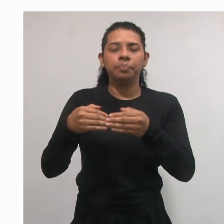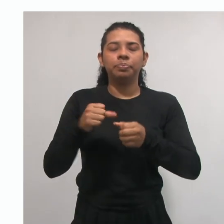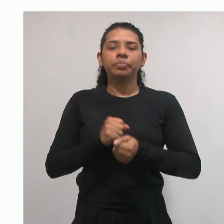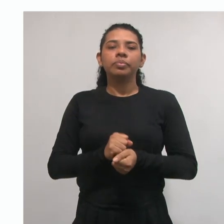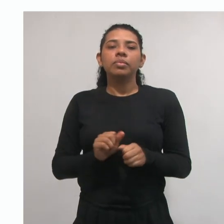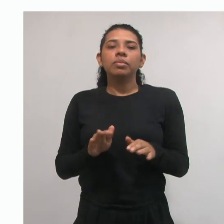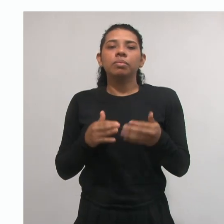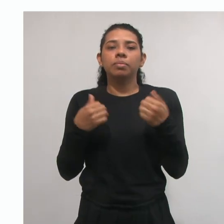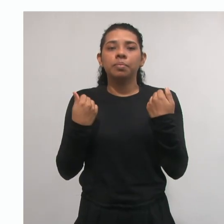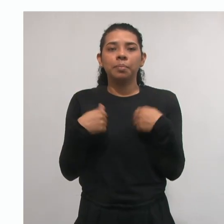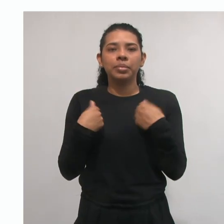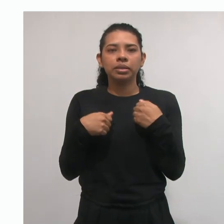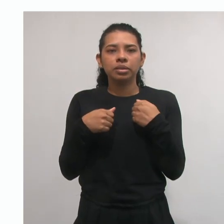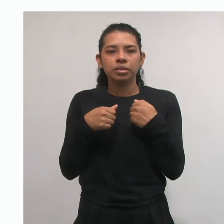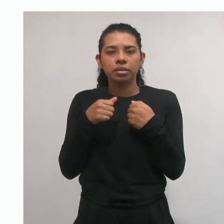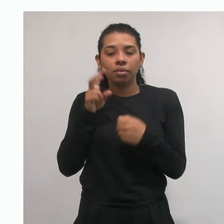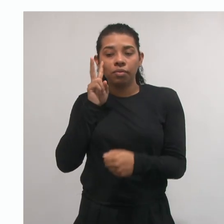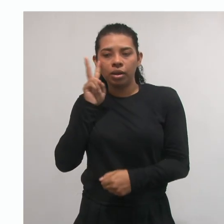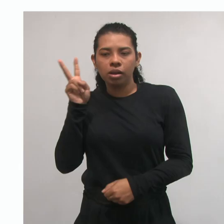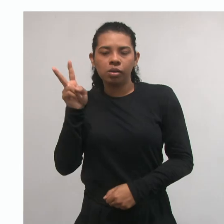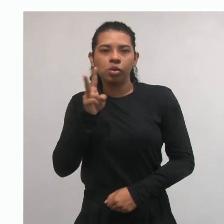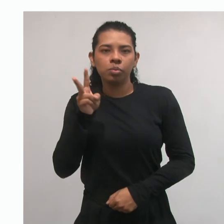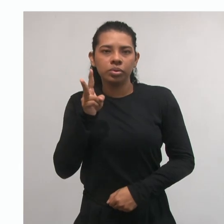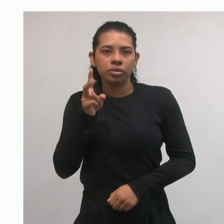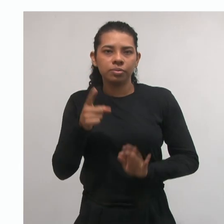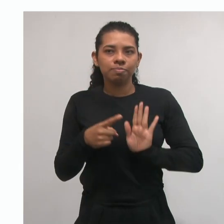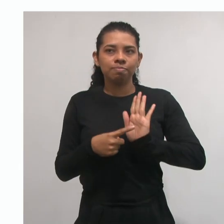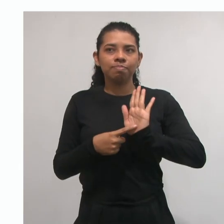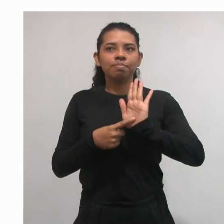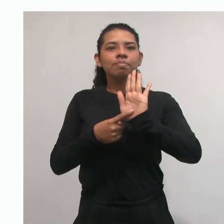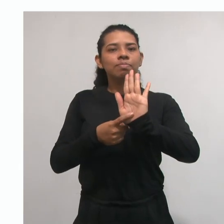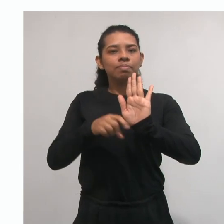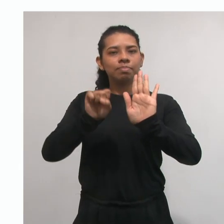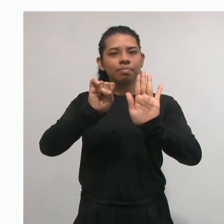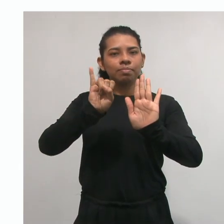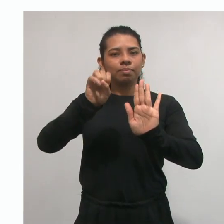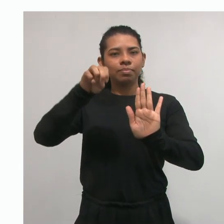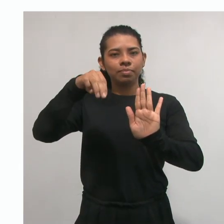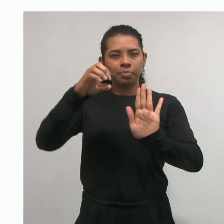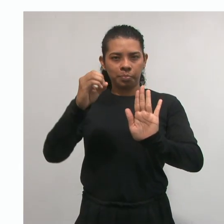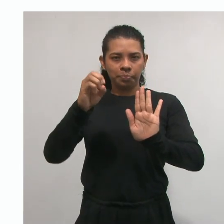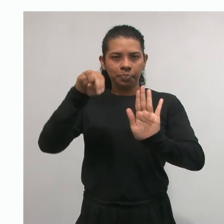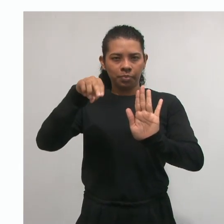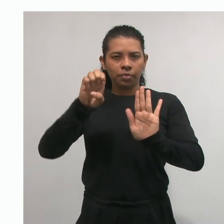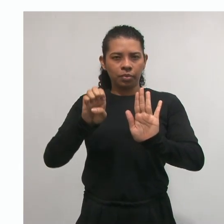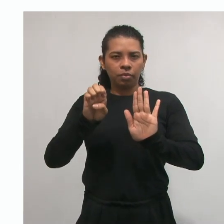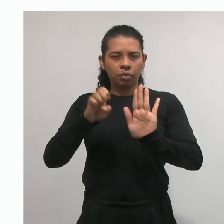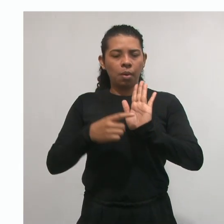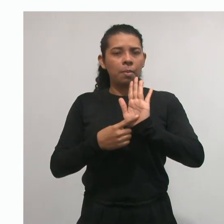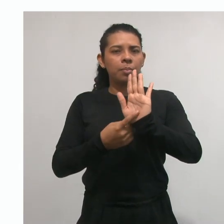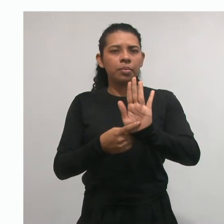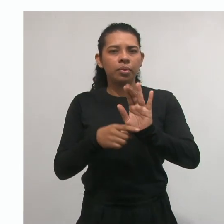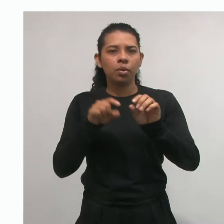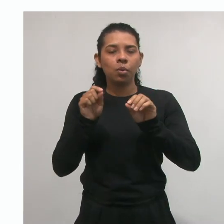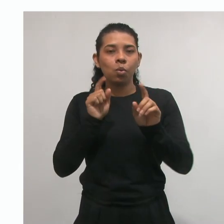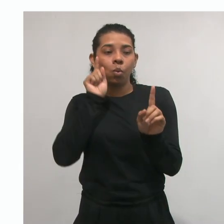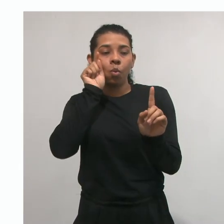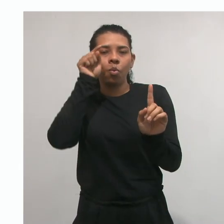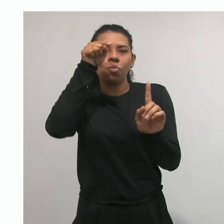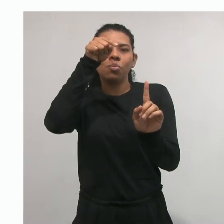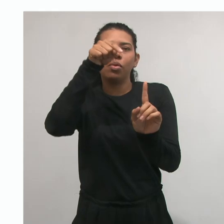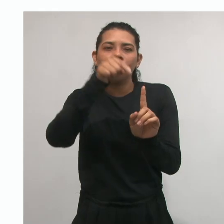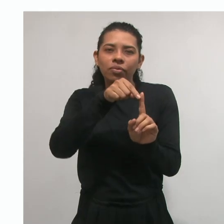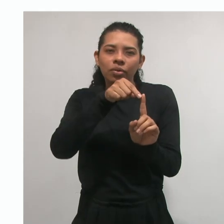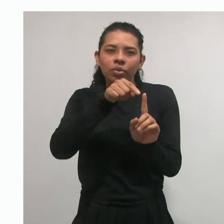ocorrendo desde o século XIX. Então, o que a Simone vai trazer para a gente? Que o que